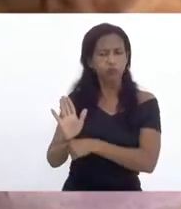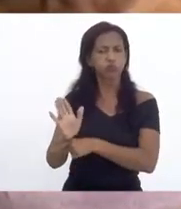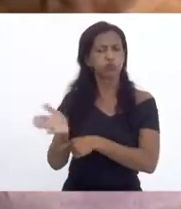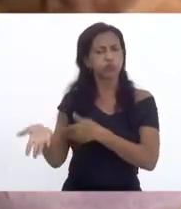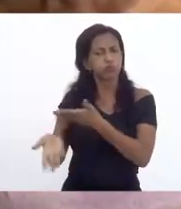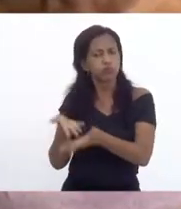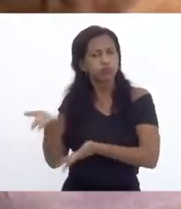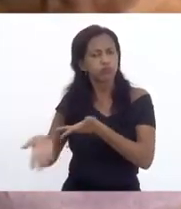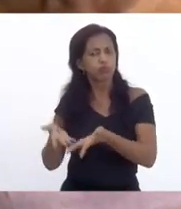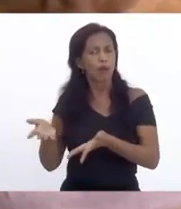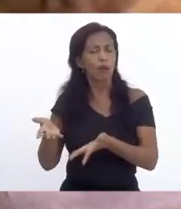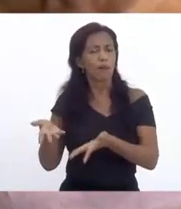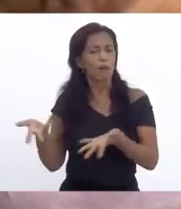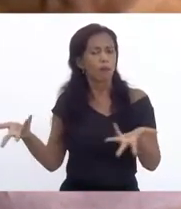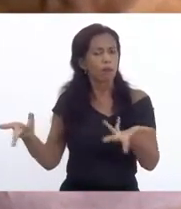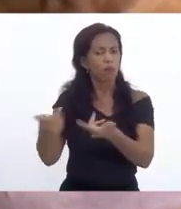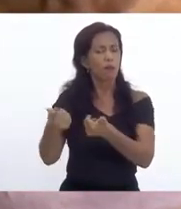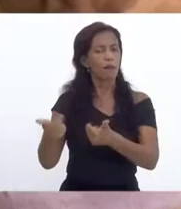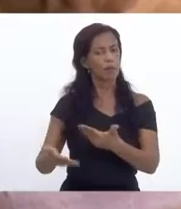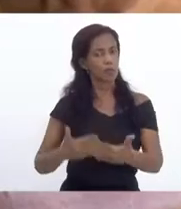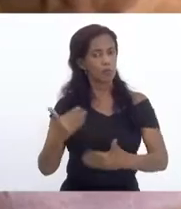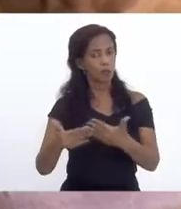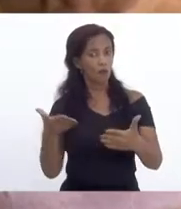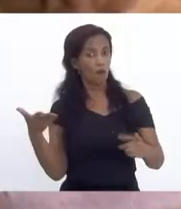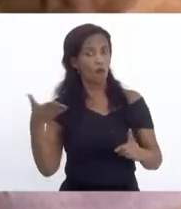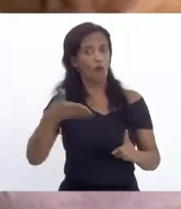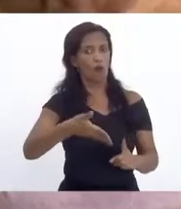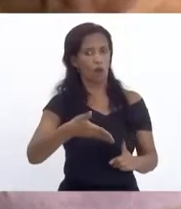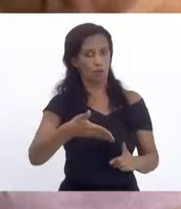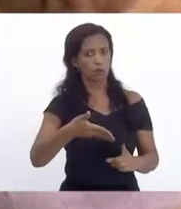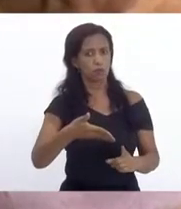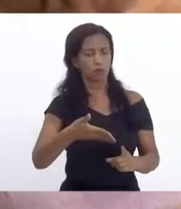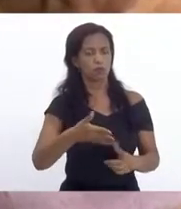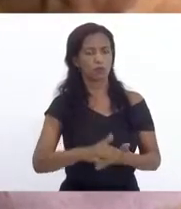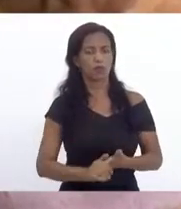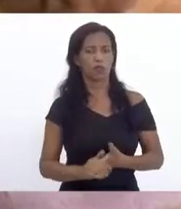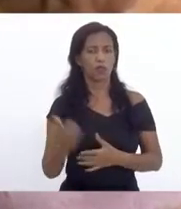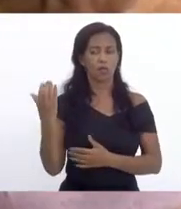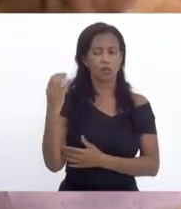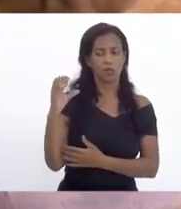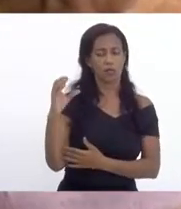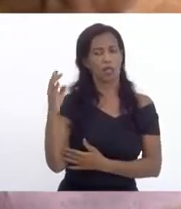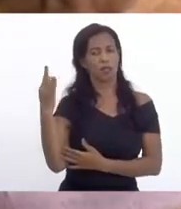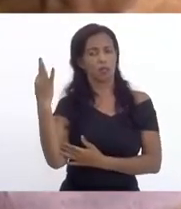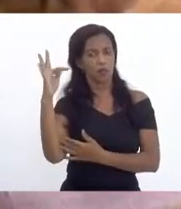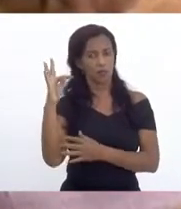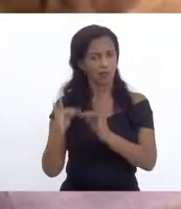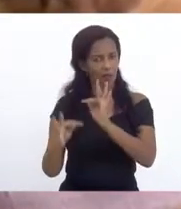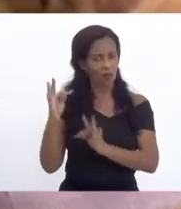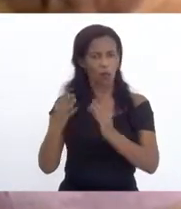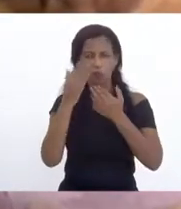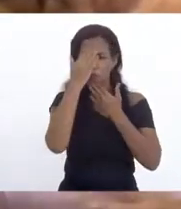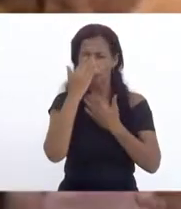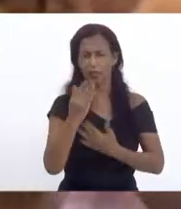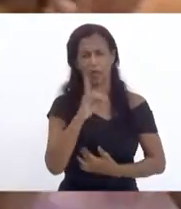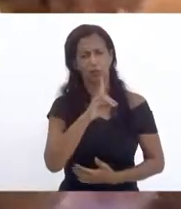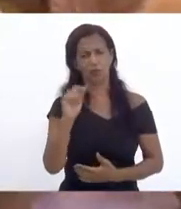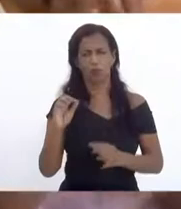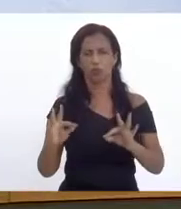para esse sucesso e para esse desenvolvimento focado na ciência e tecnologia. Muito obrigado, pessoal. Um bom dia a